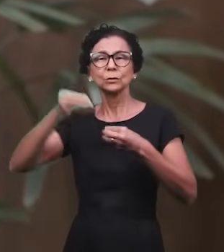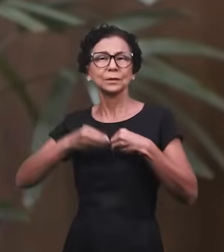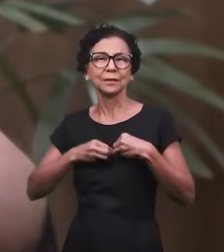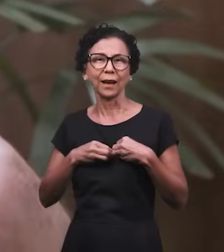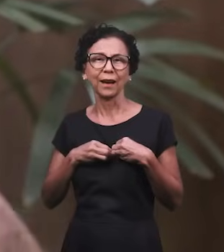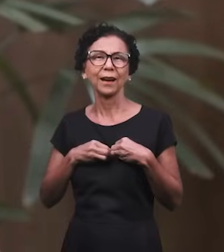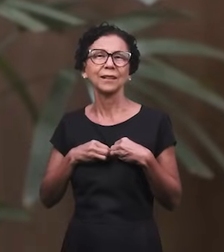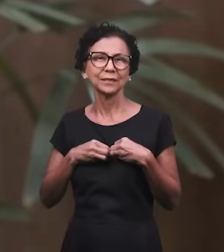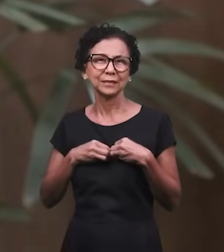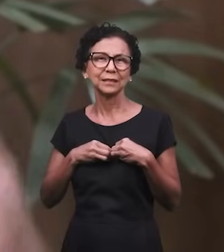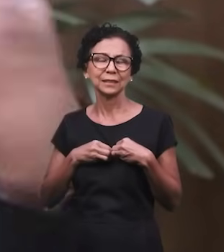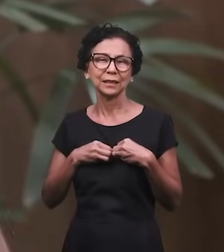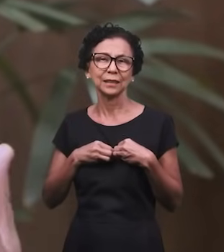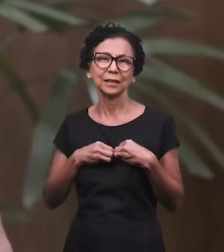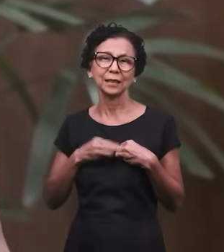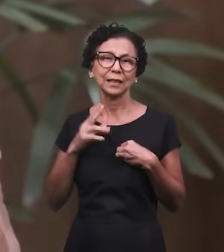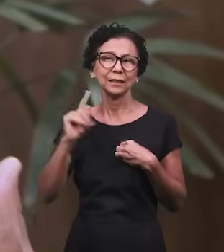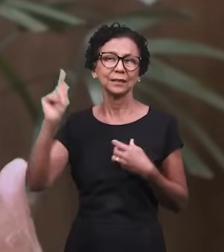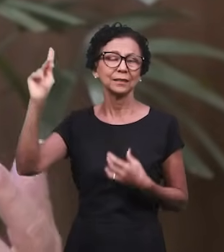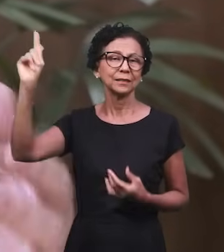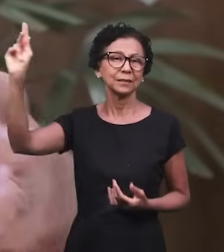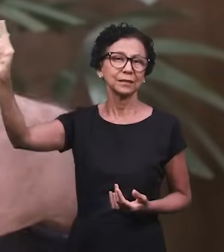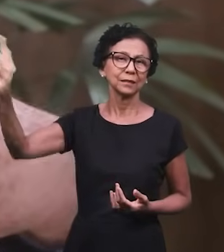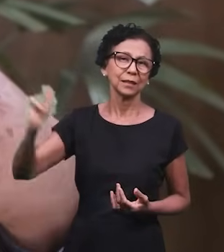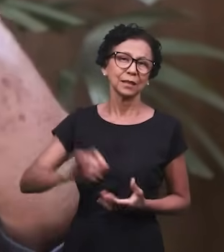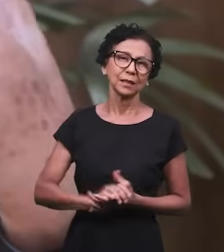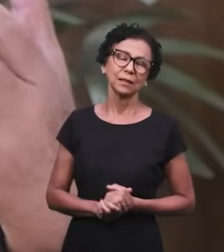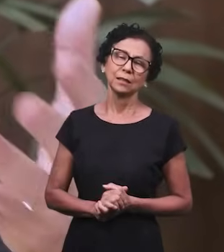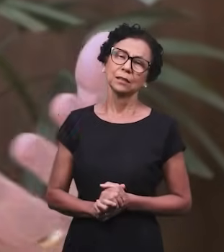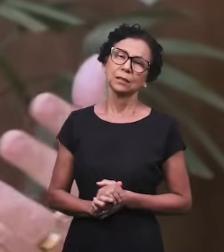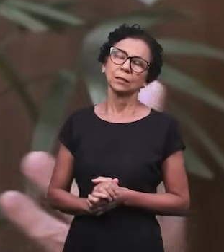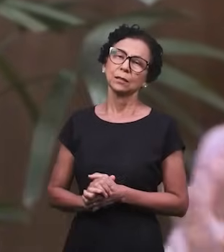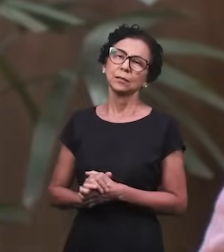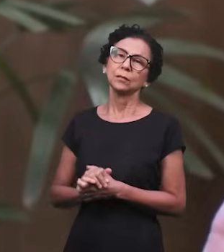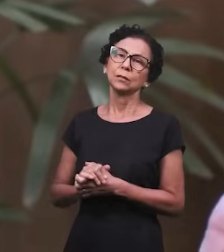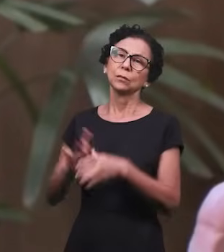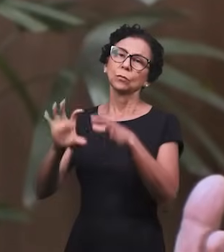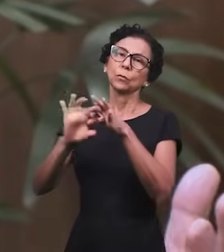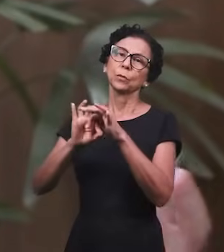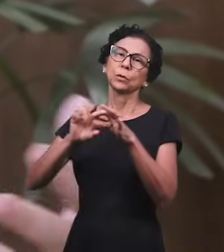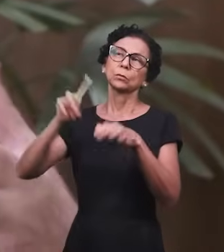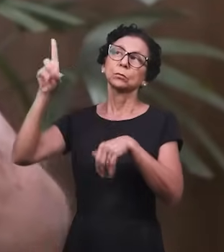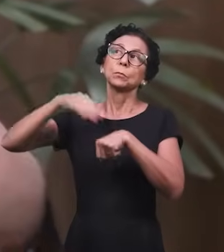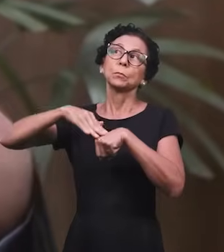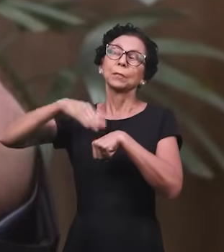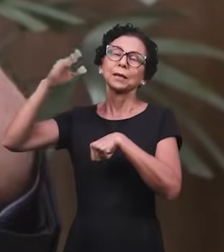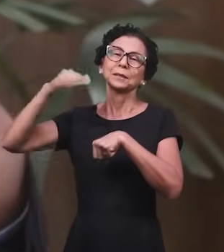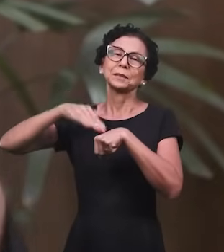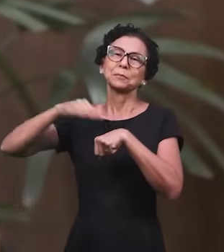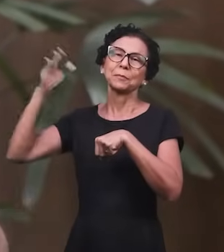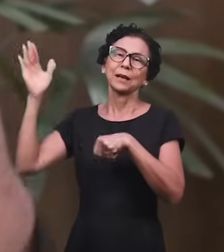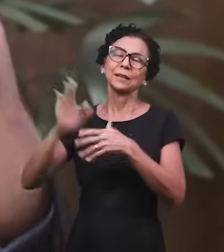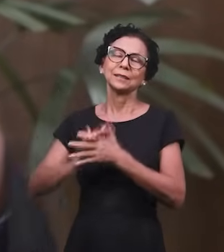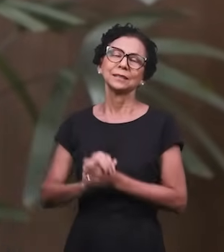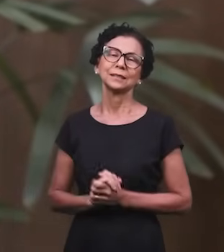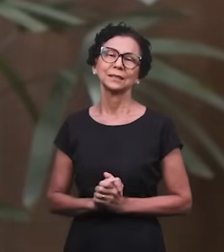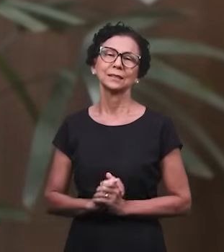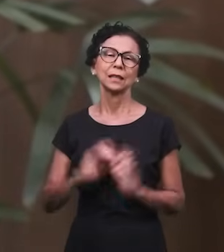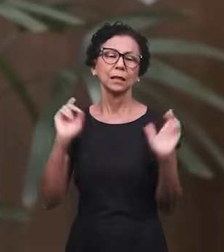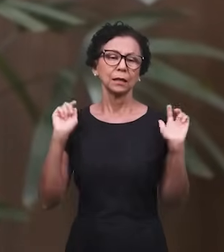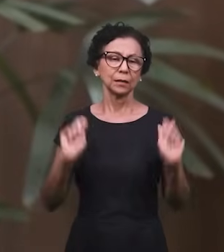coração e melhor isso não acaba porque vem da eternidade e quanto mais comunhão com Deus nós temos nós temos mais